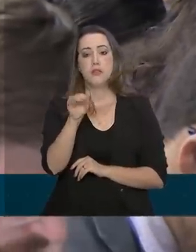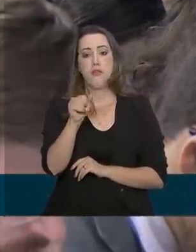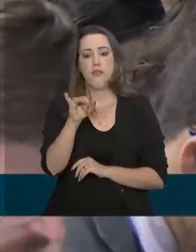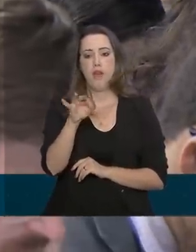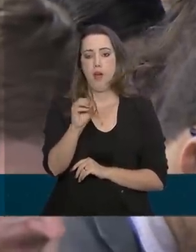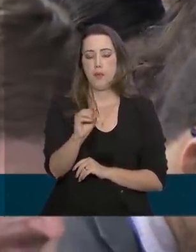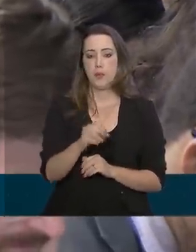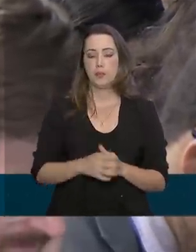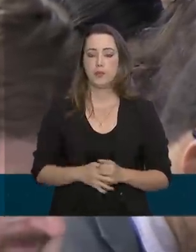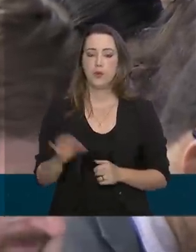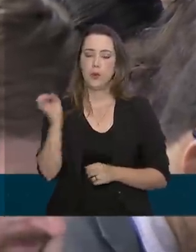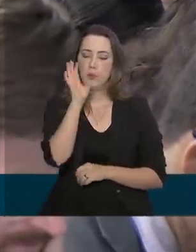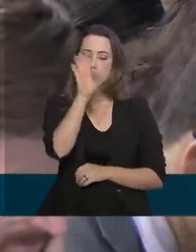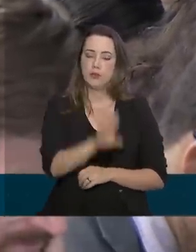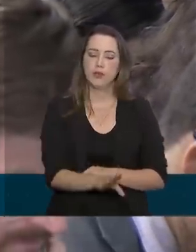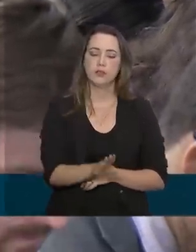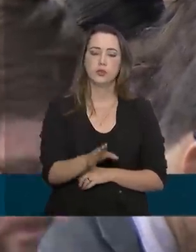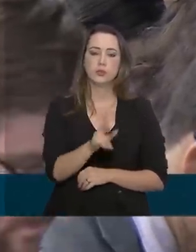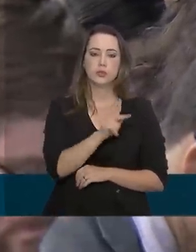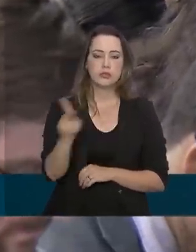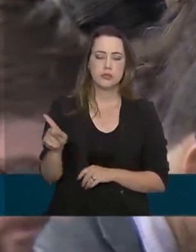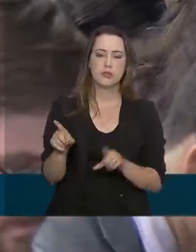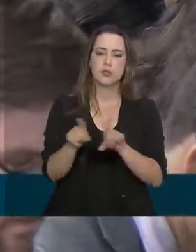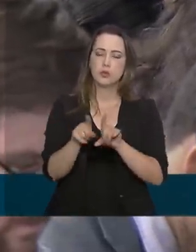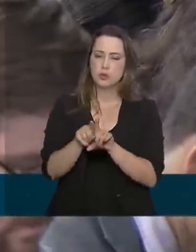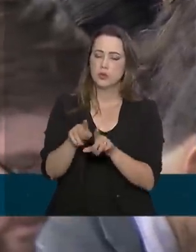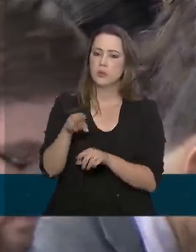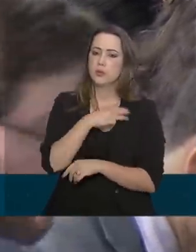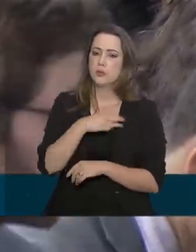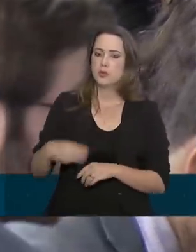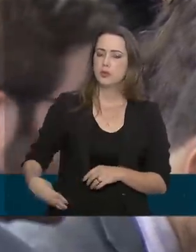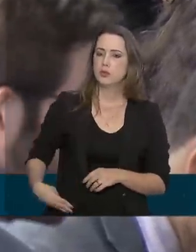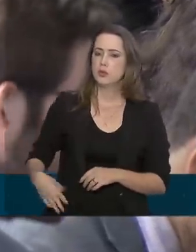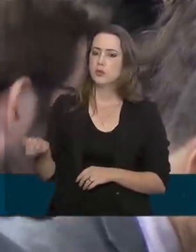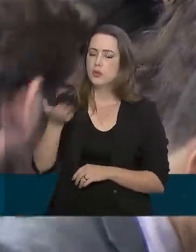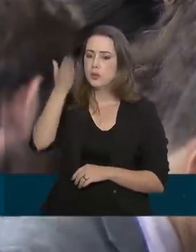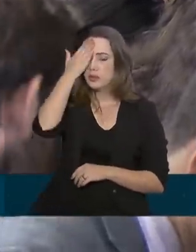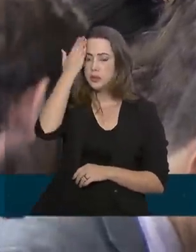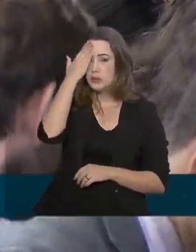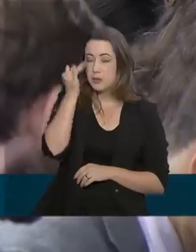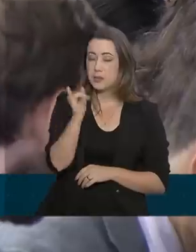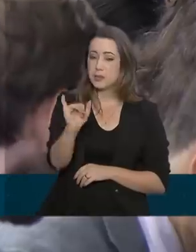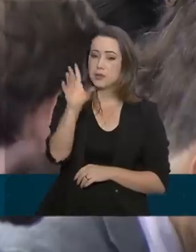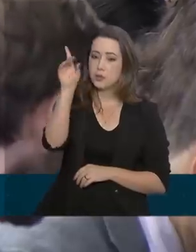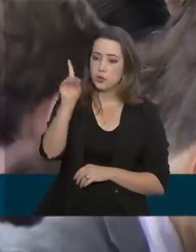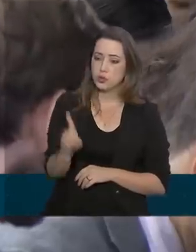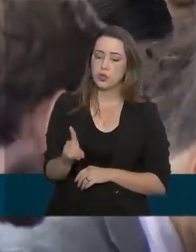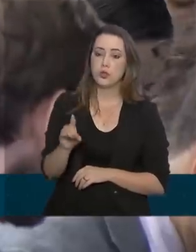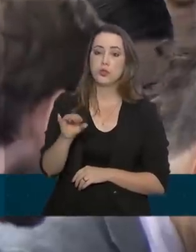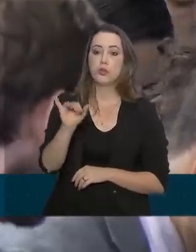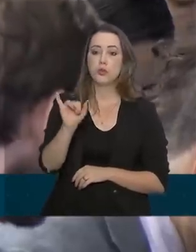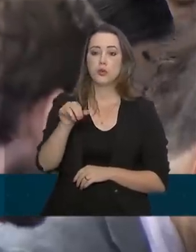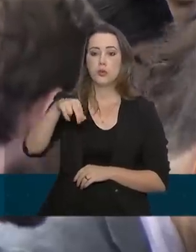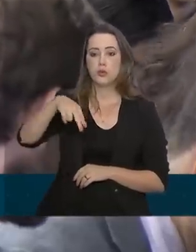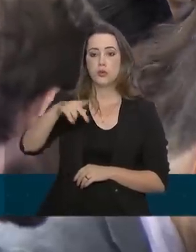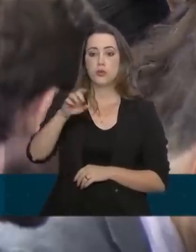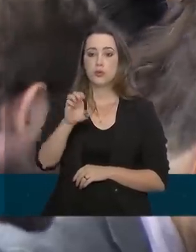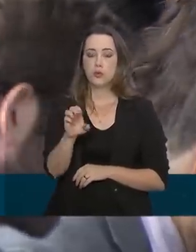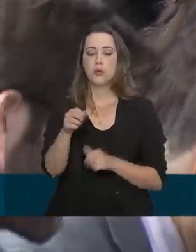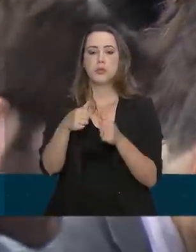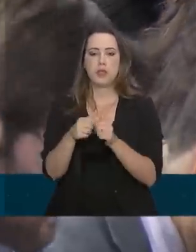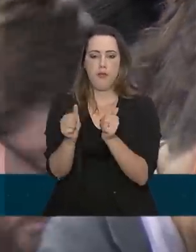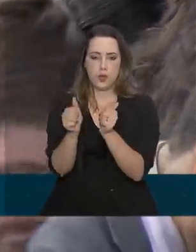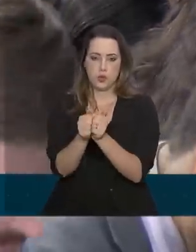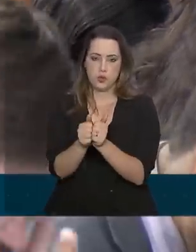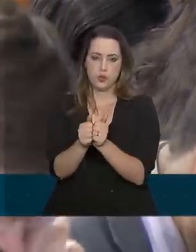ministros eu queria saber se o diretor do inpe o ricardo é um dom é se ele esteve presente nessa reunião de ontem é que